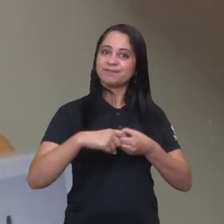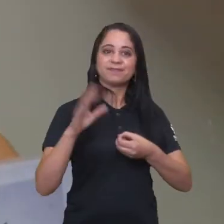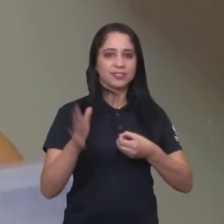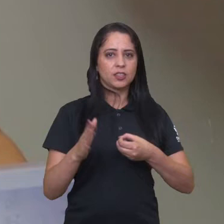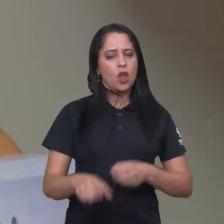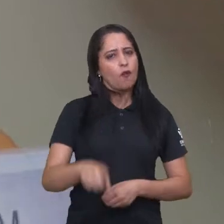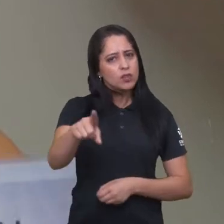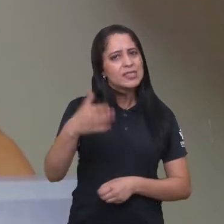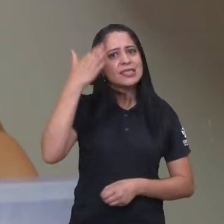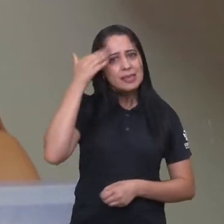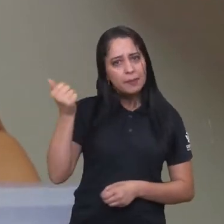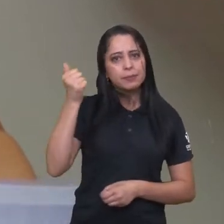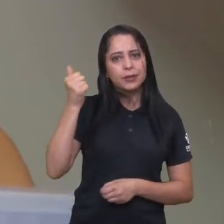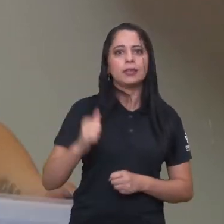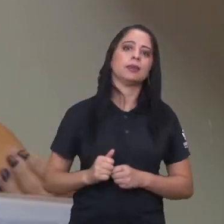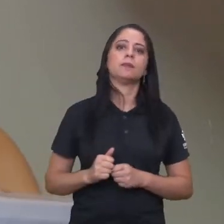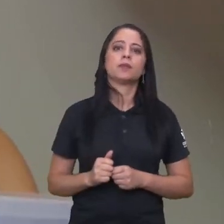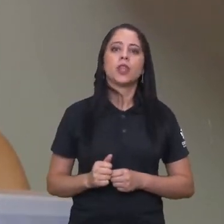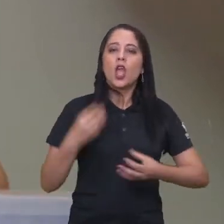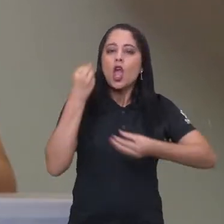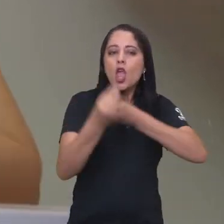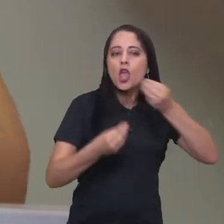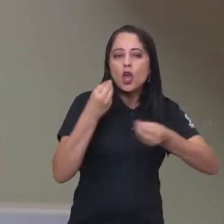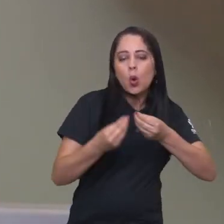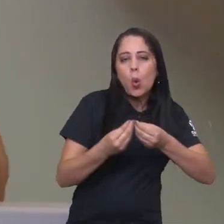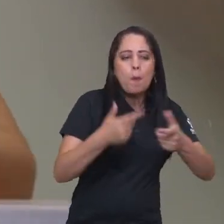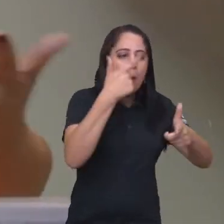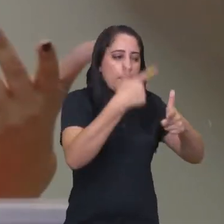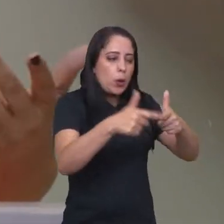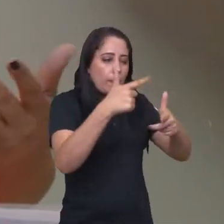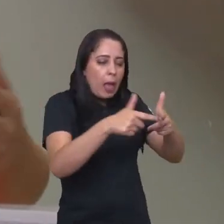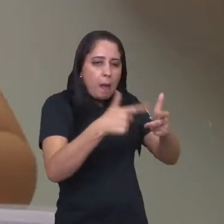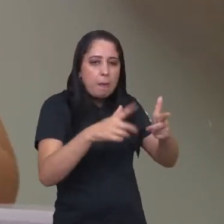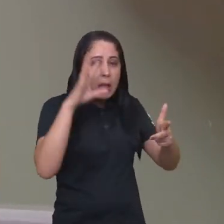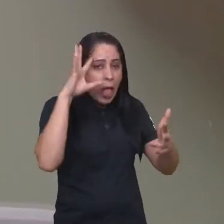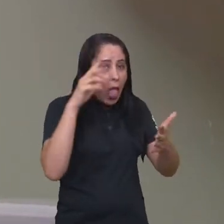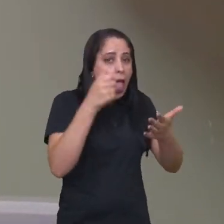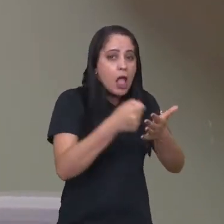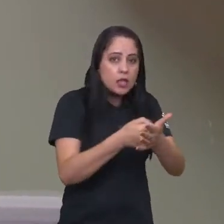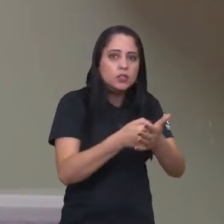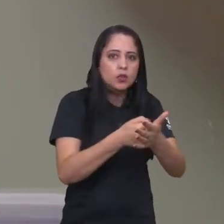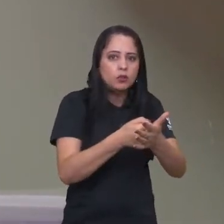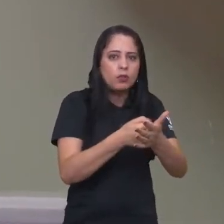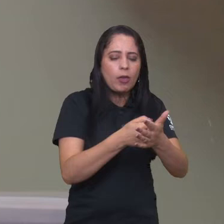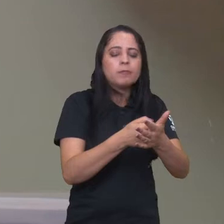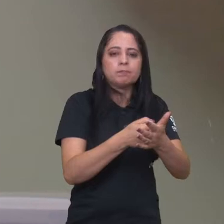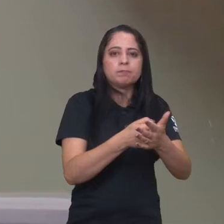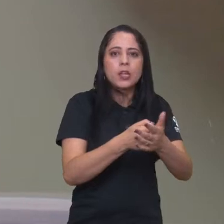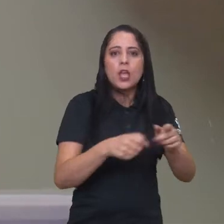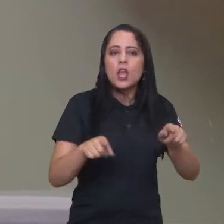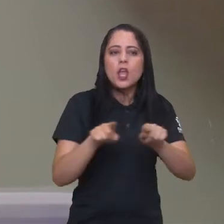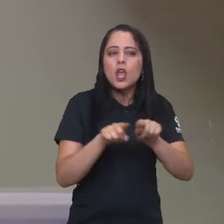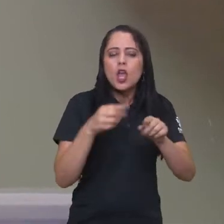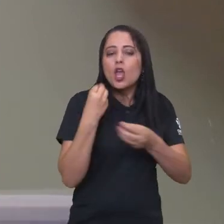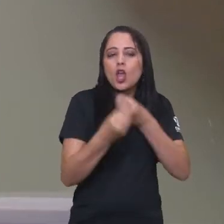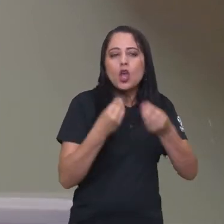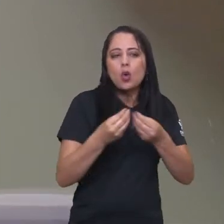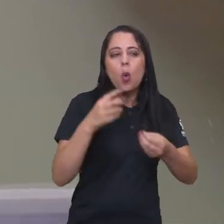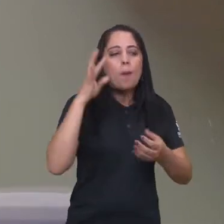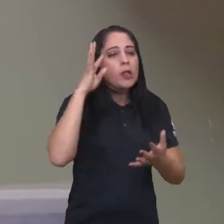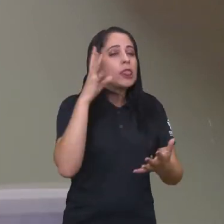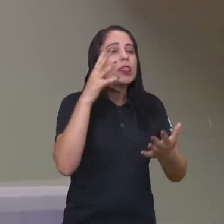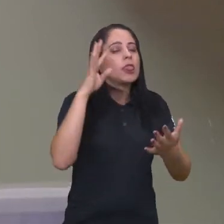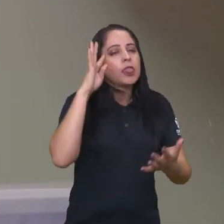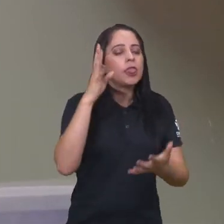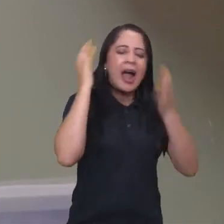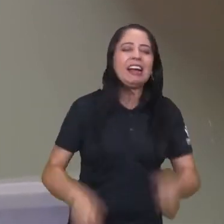Estamos de volta. Você sabia que nossa forma de perceber os acontecimentos e como escolhemos pensar sobre eles está